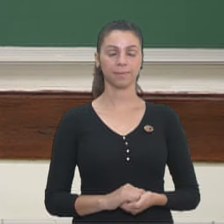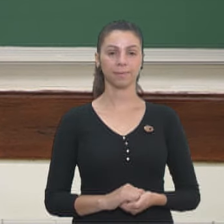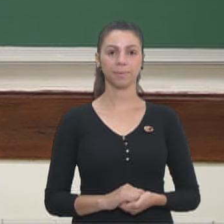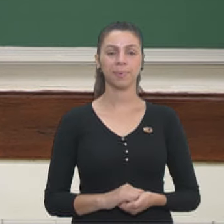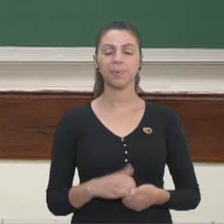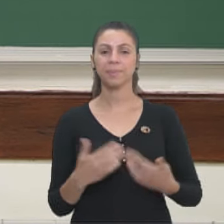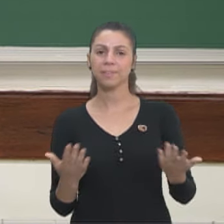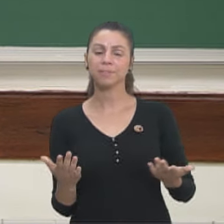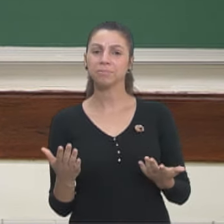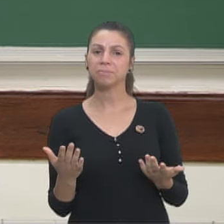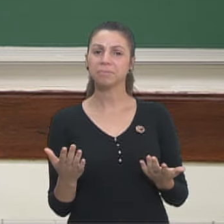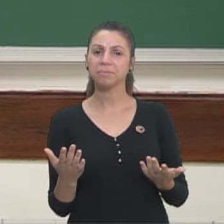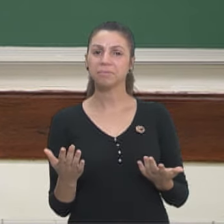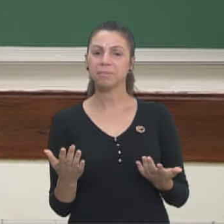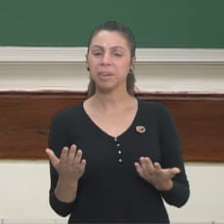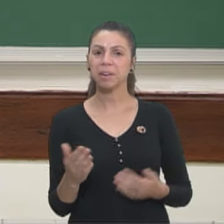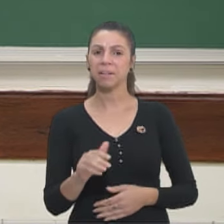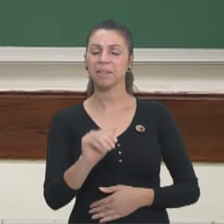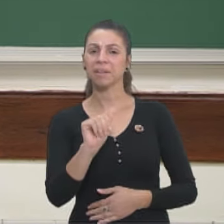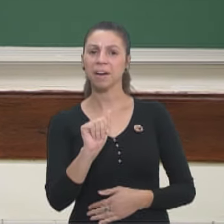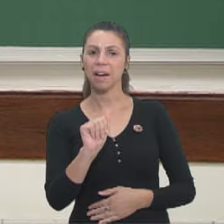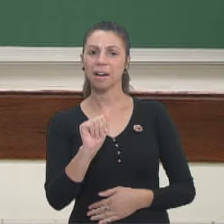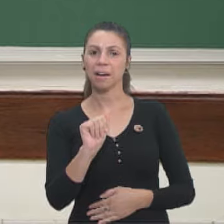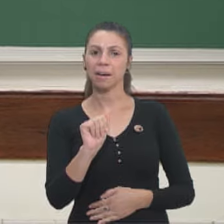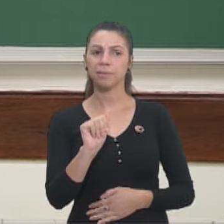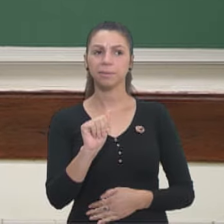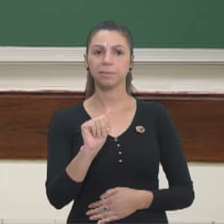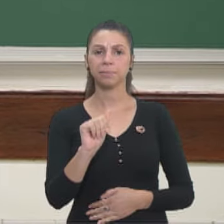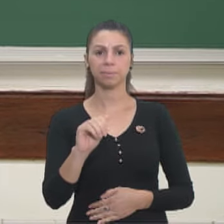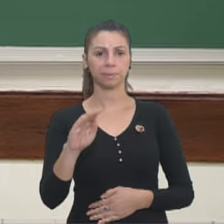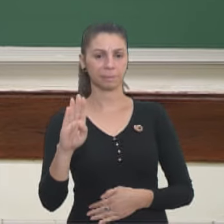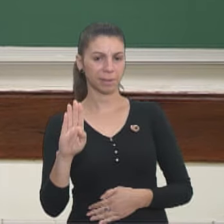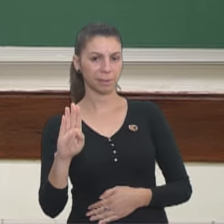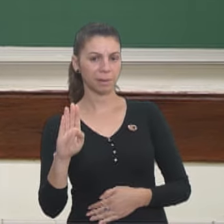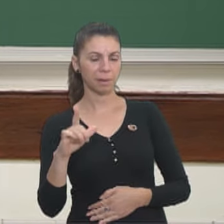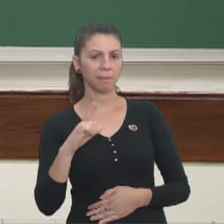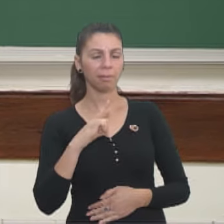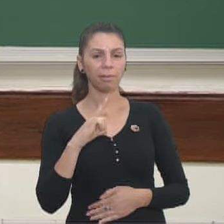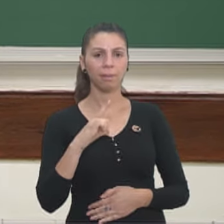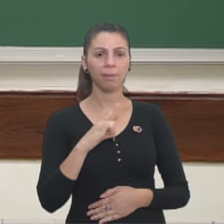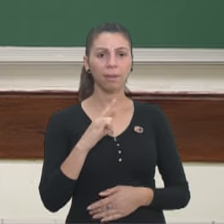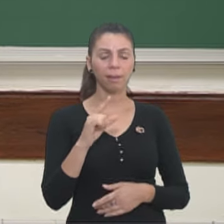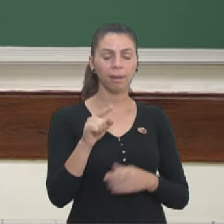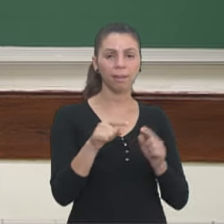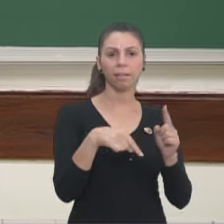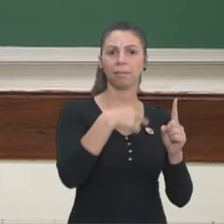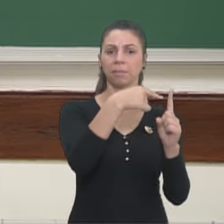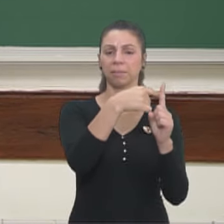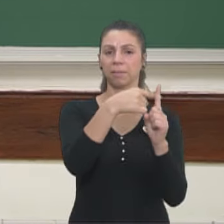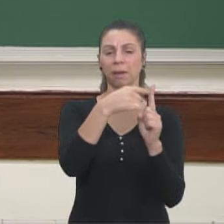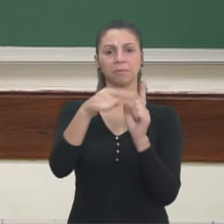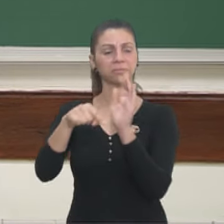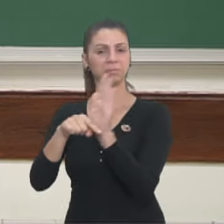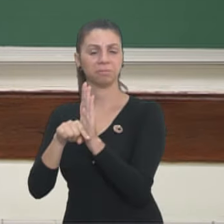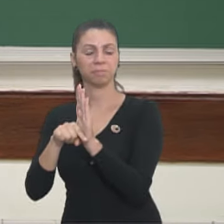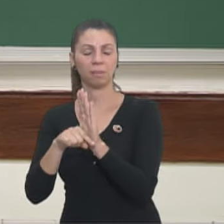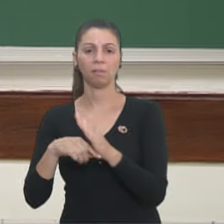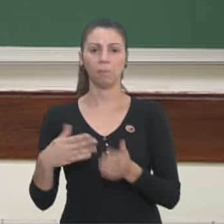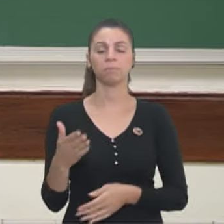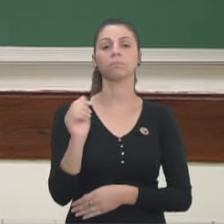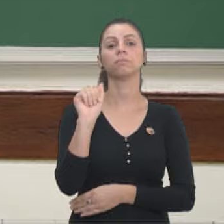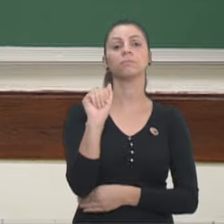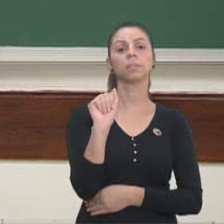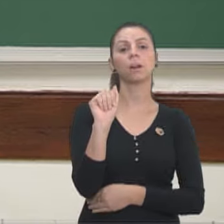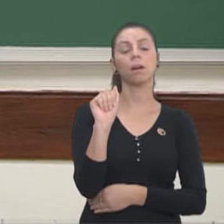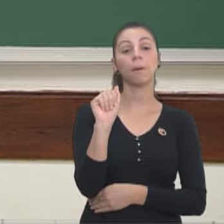E aí, pessoal? A letra A e a letra B tem sinais de associação, lembram? Então, aqui na letra A, eu vou ter